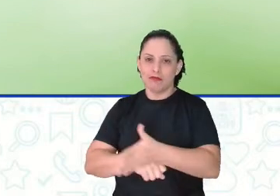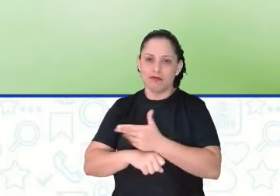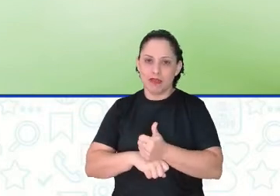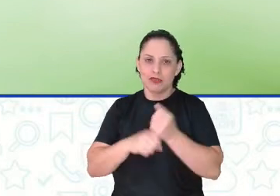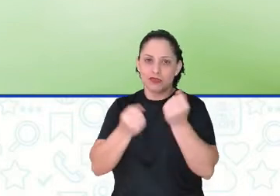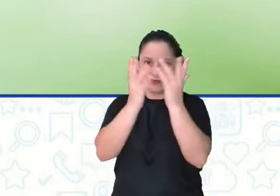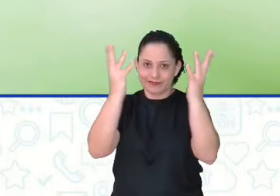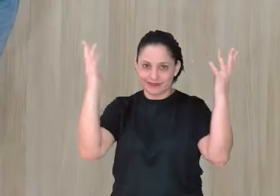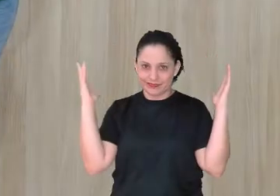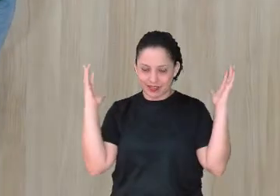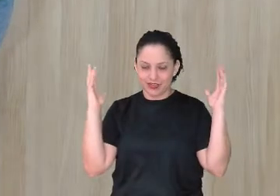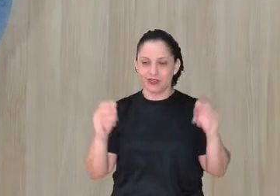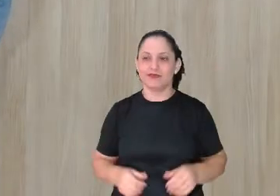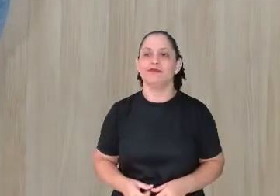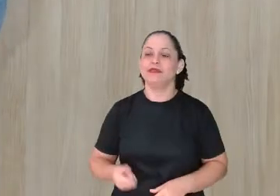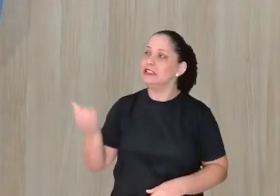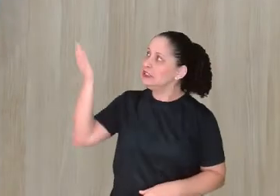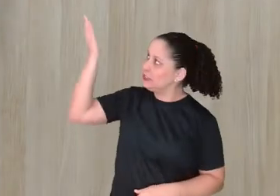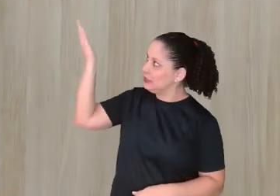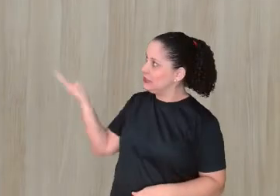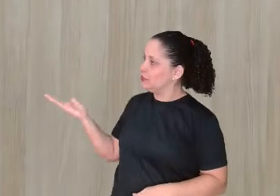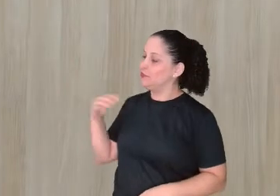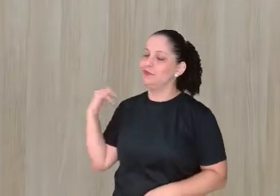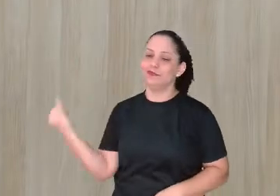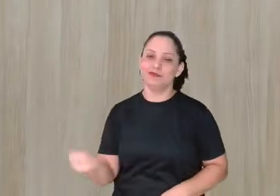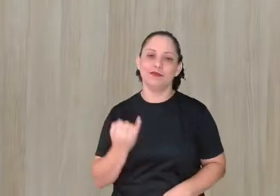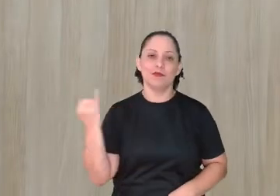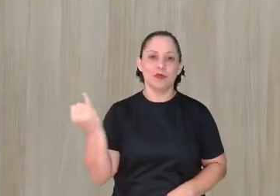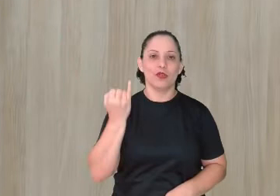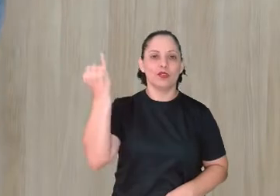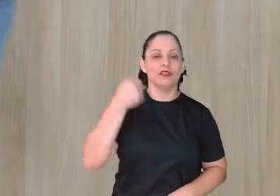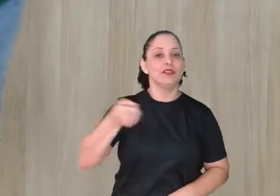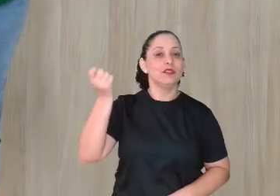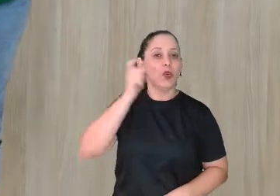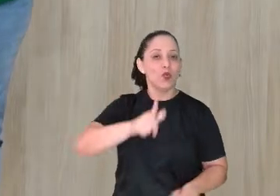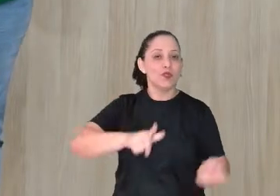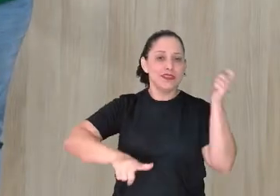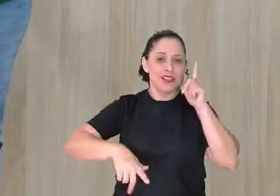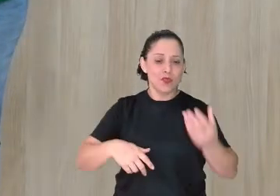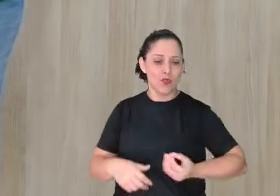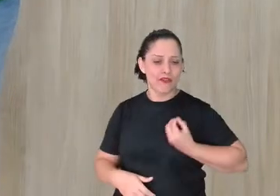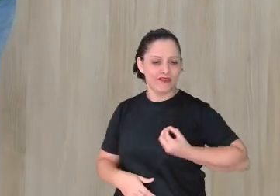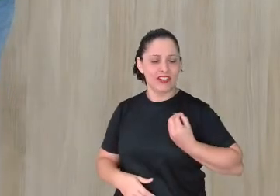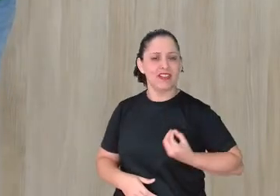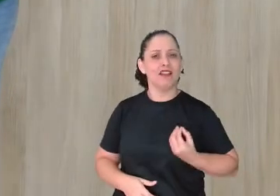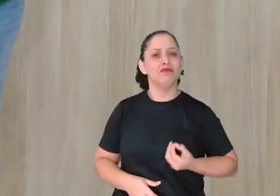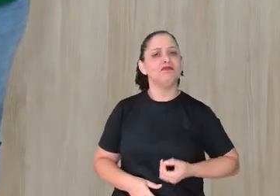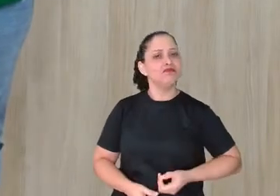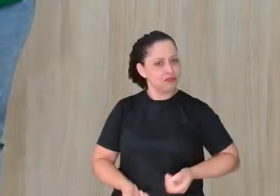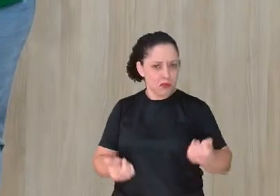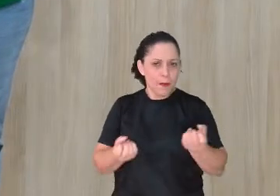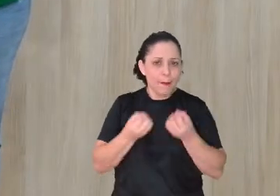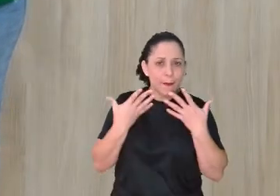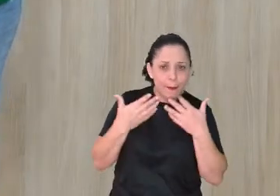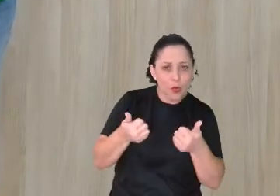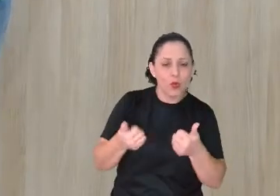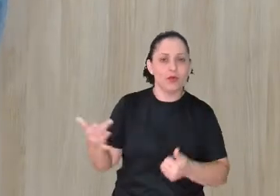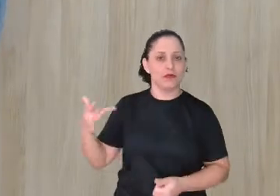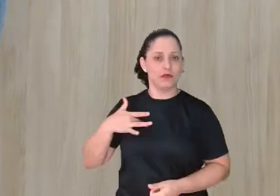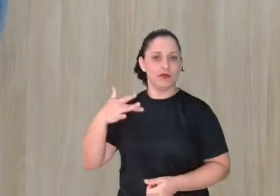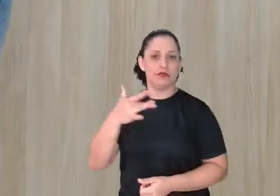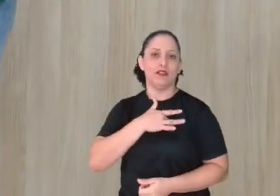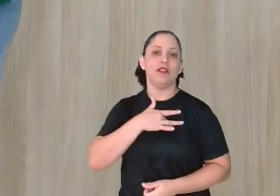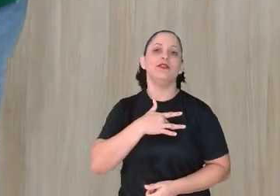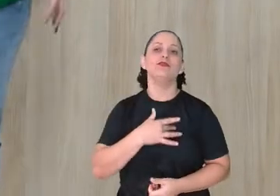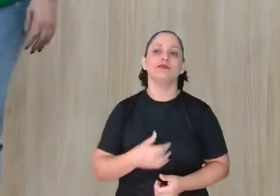aí imprescindíveis para que a gente consiga viver no nosso planeta de modo adequado, né? De modo saudável,